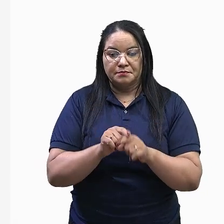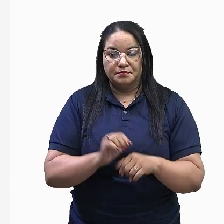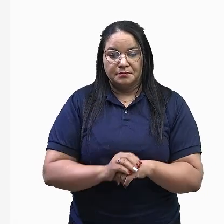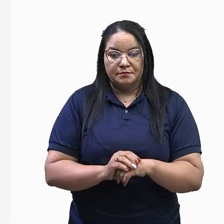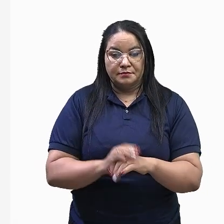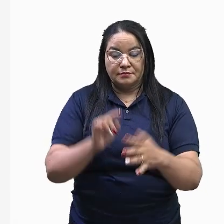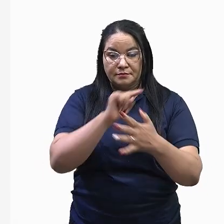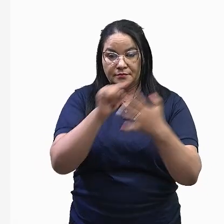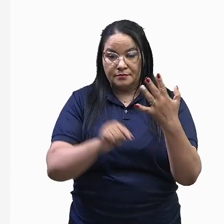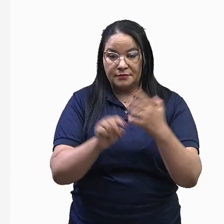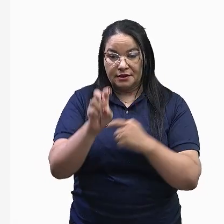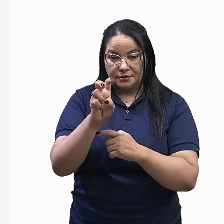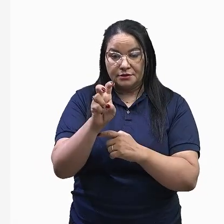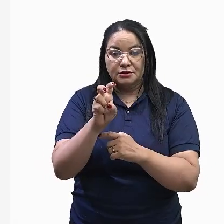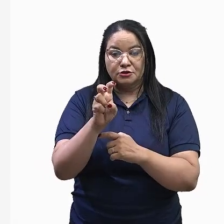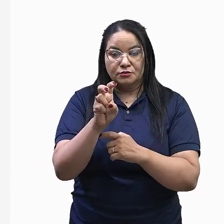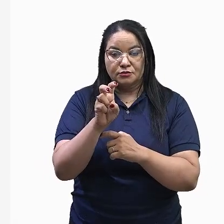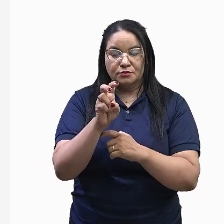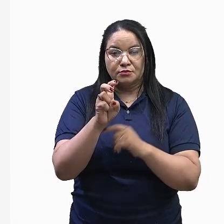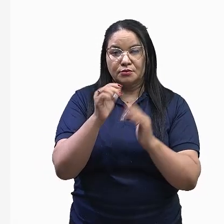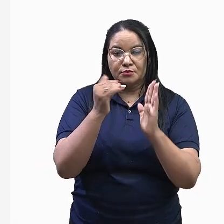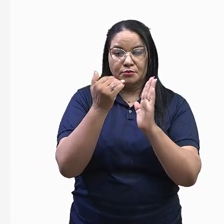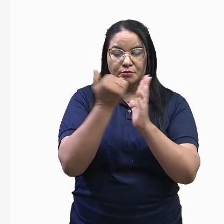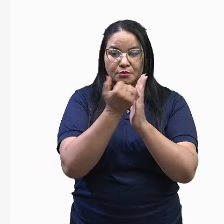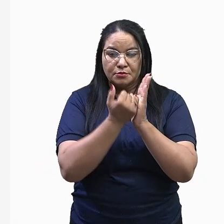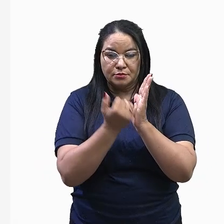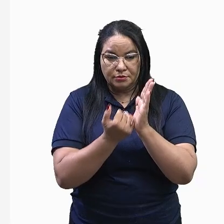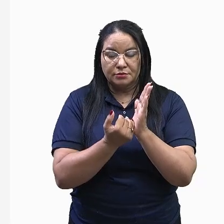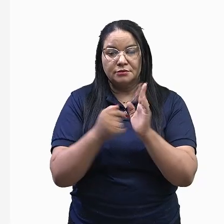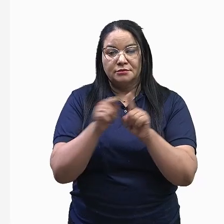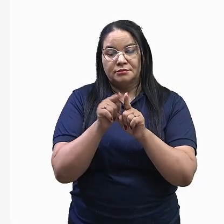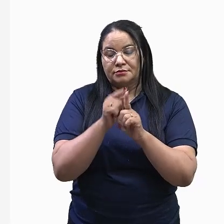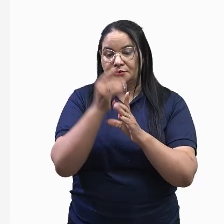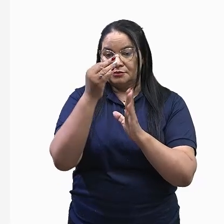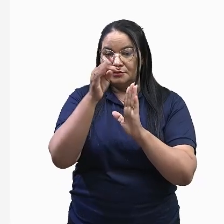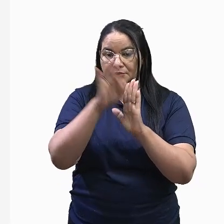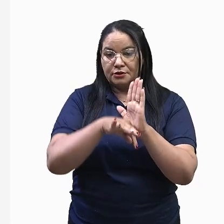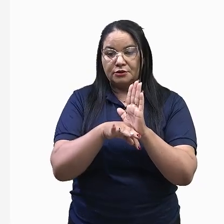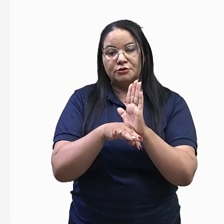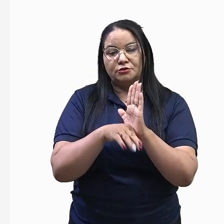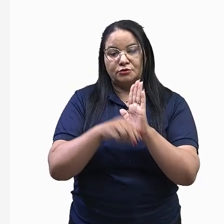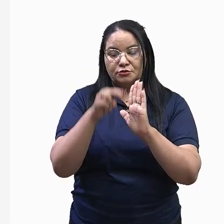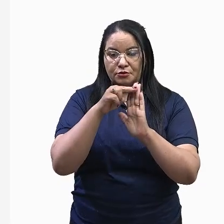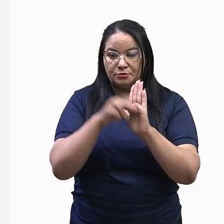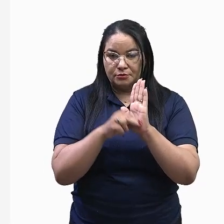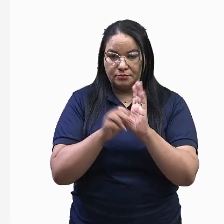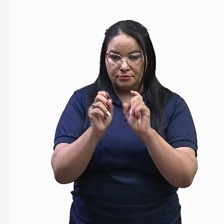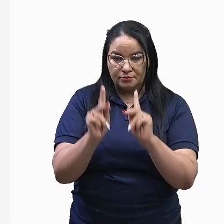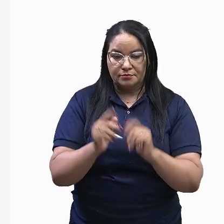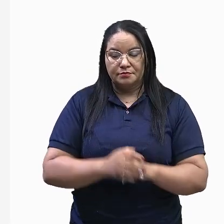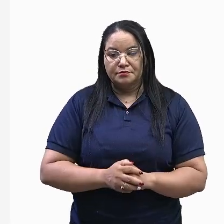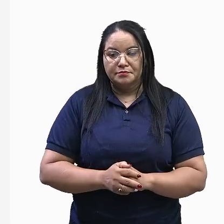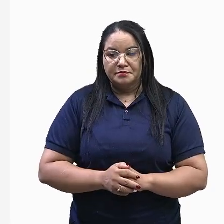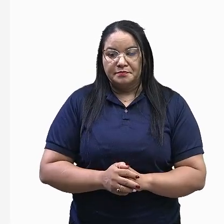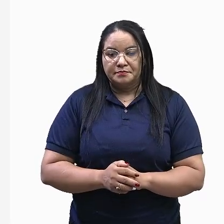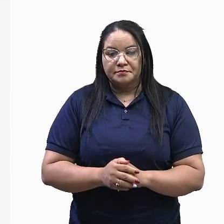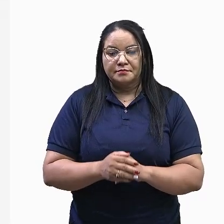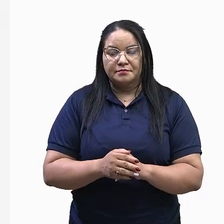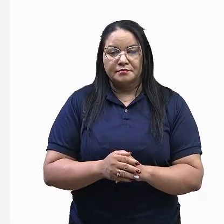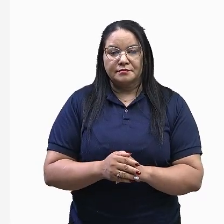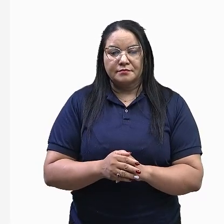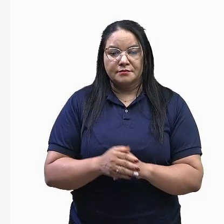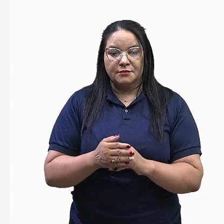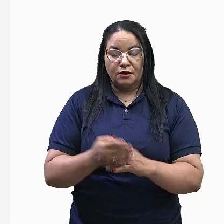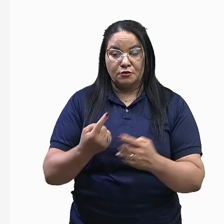5 funções específicas dos textos normativos. Então, as funções do texto normativos,